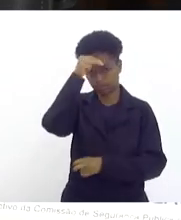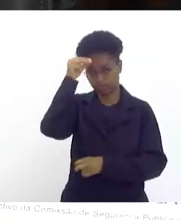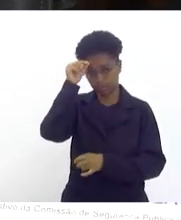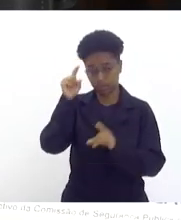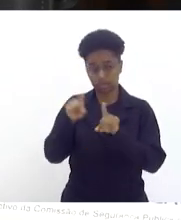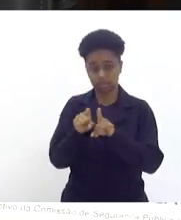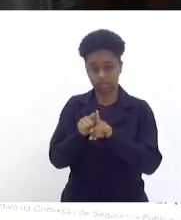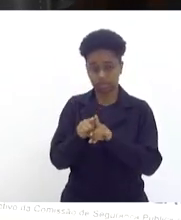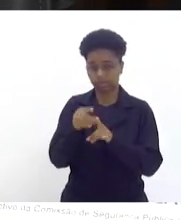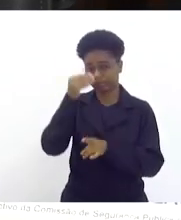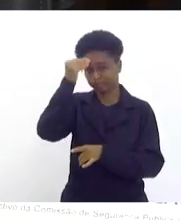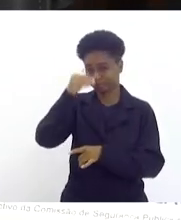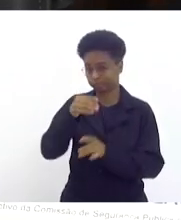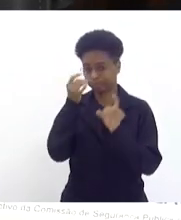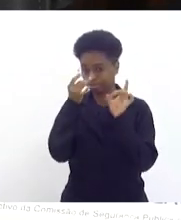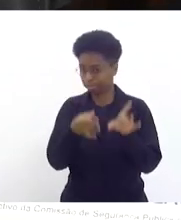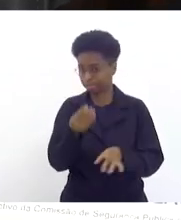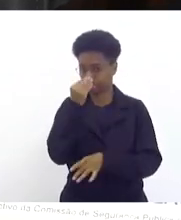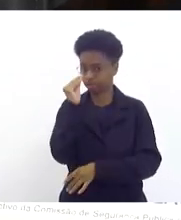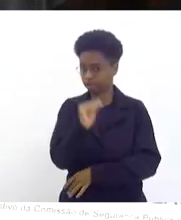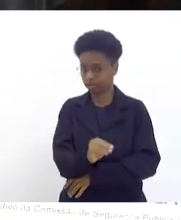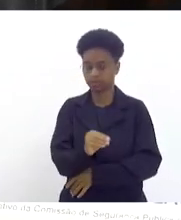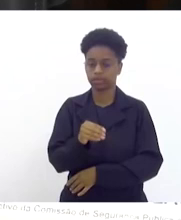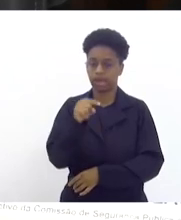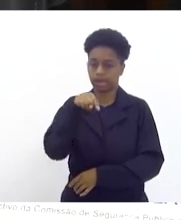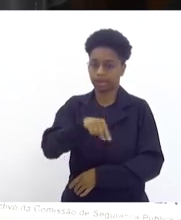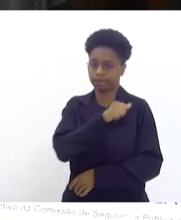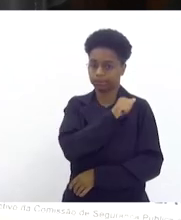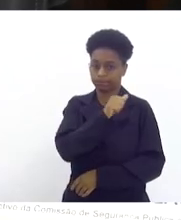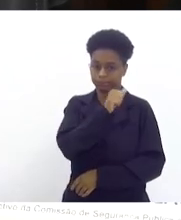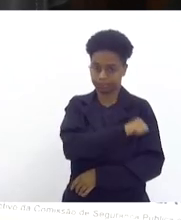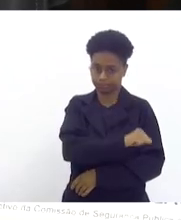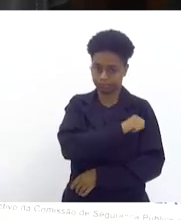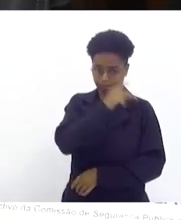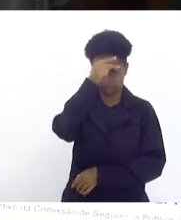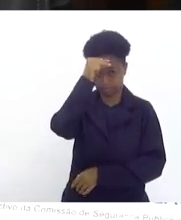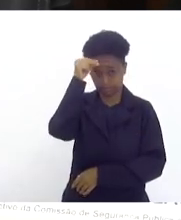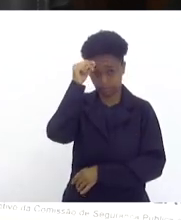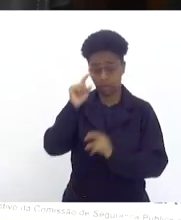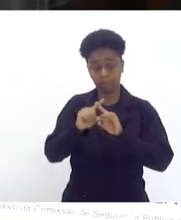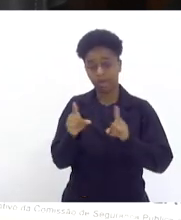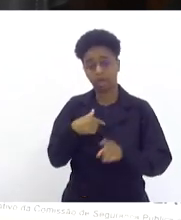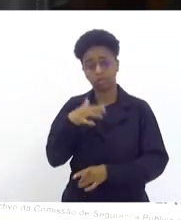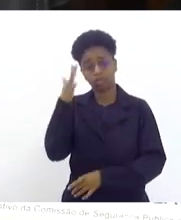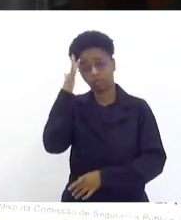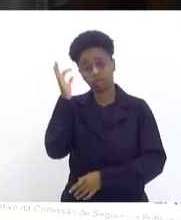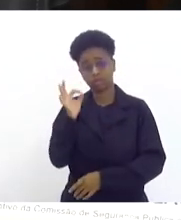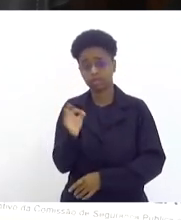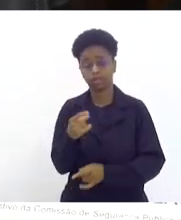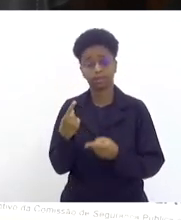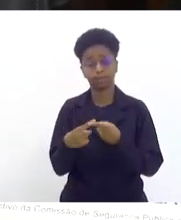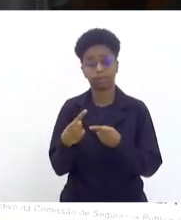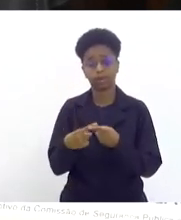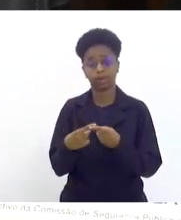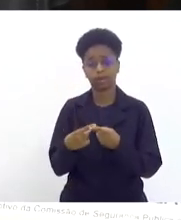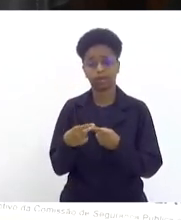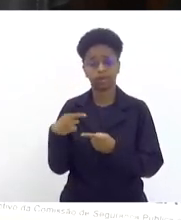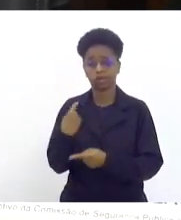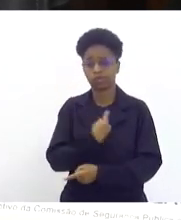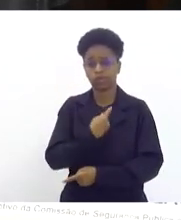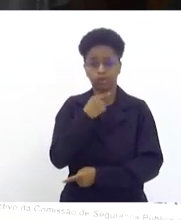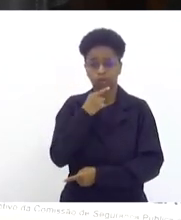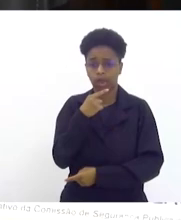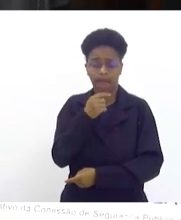da desídia da incompetência da leniência da Prefeitura do Rio de Janeiro mas eu não consigo entender porque que a gente ainda não